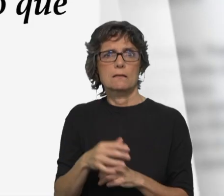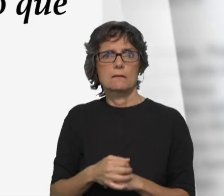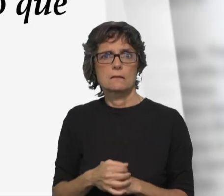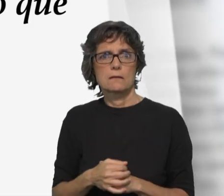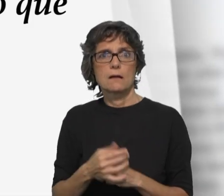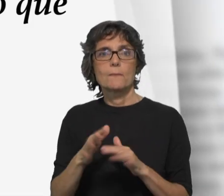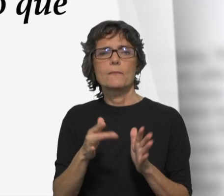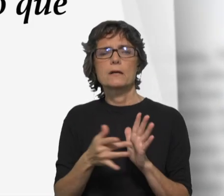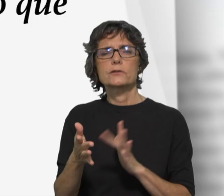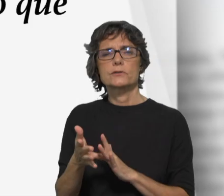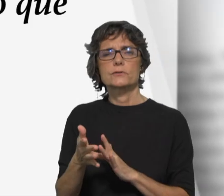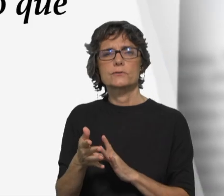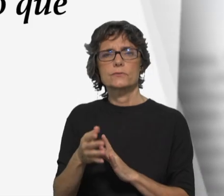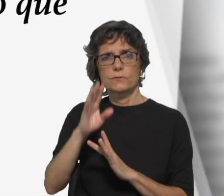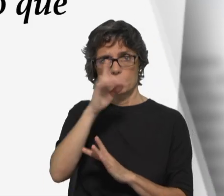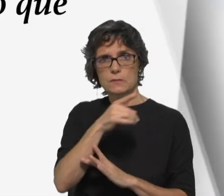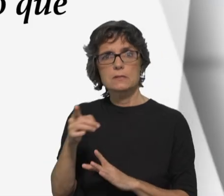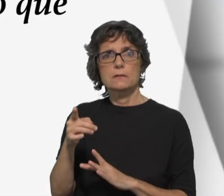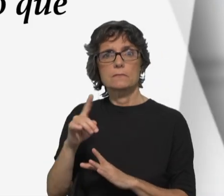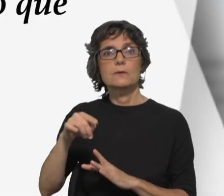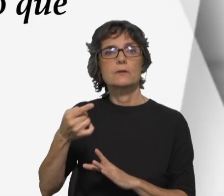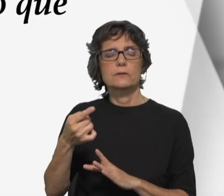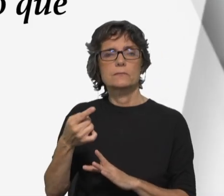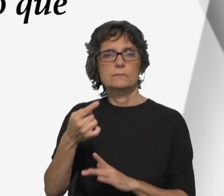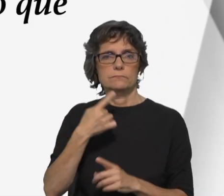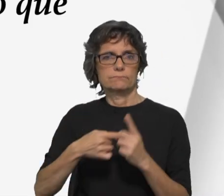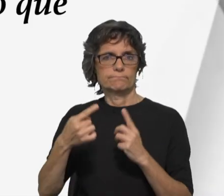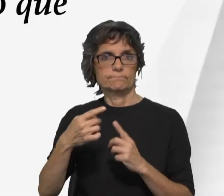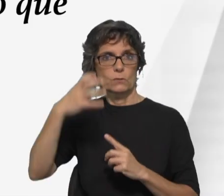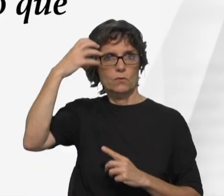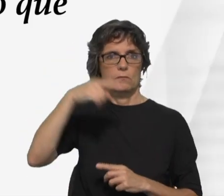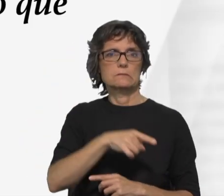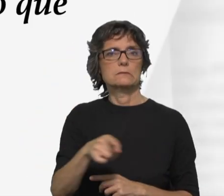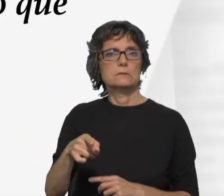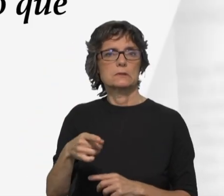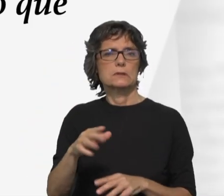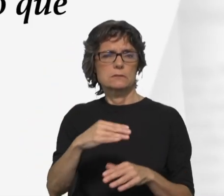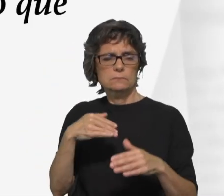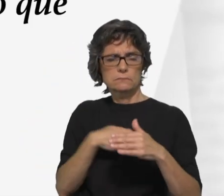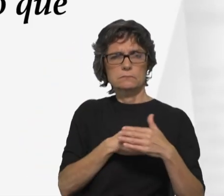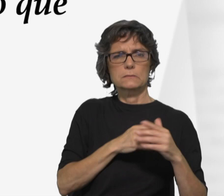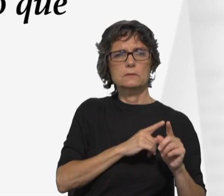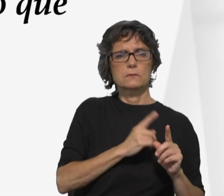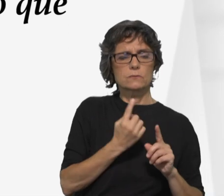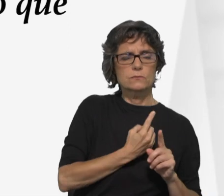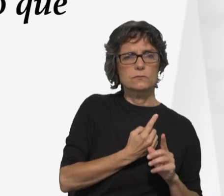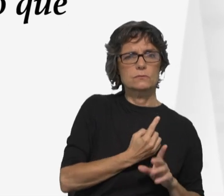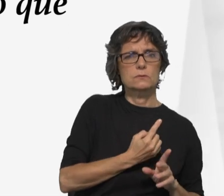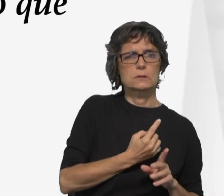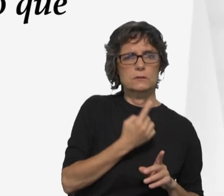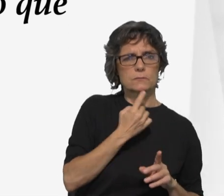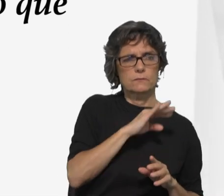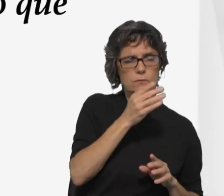Mas Jesus, sabendo que viriam buscá-lo para o fazerem rei, retirou-se novamente, sozinho, para o